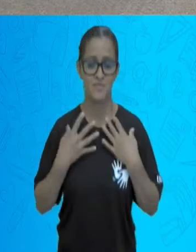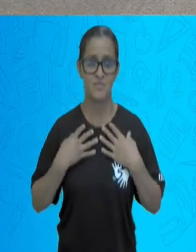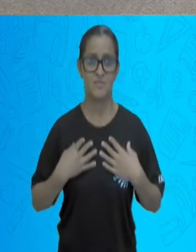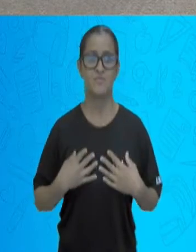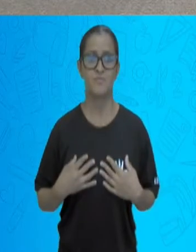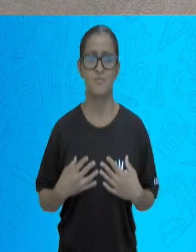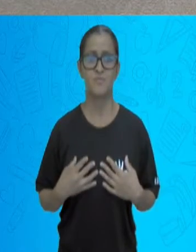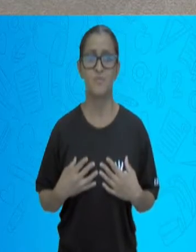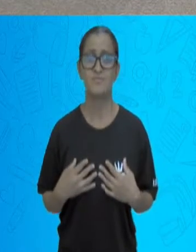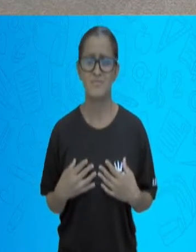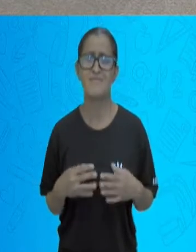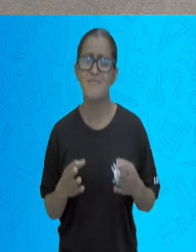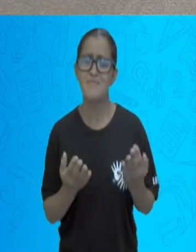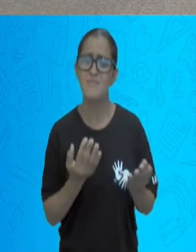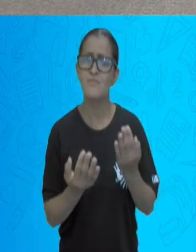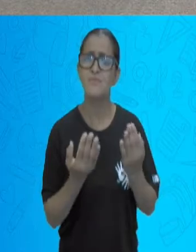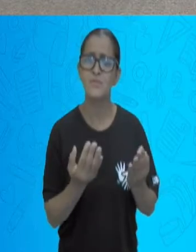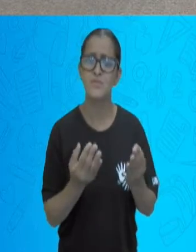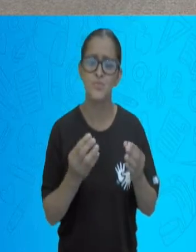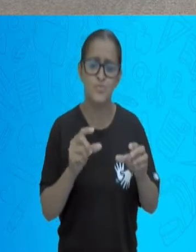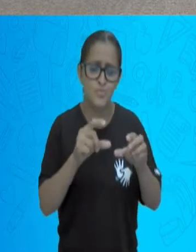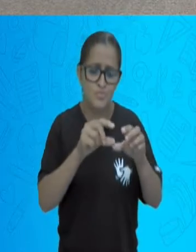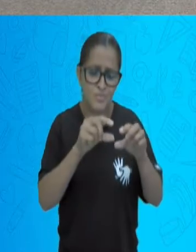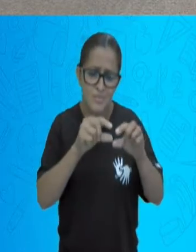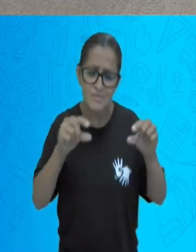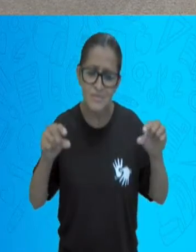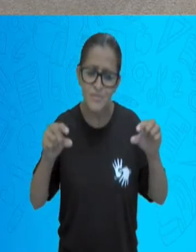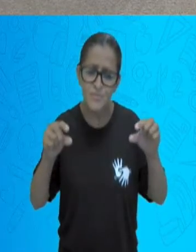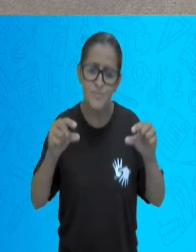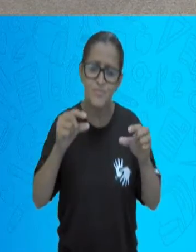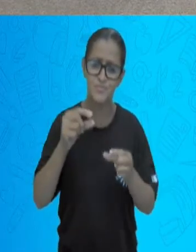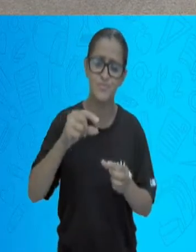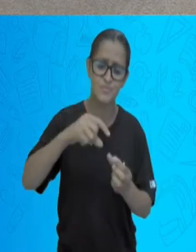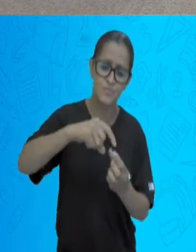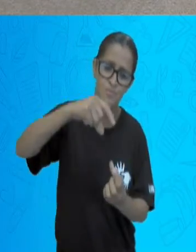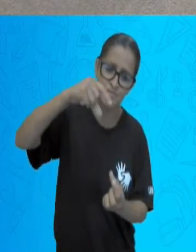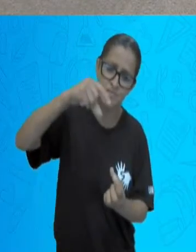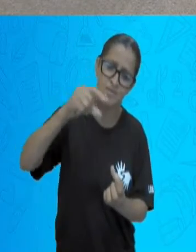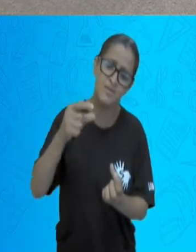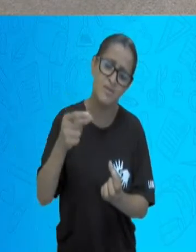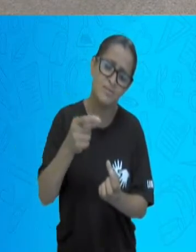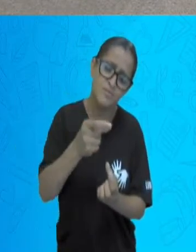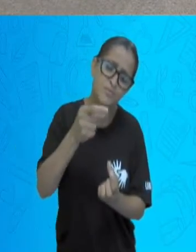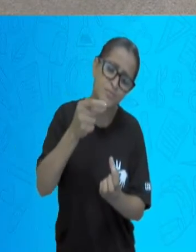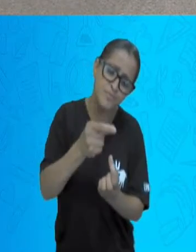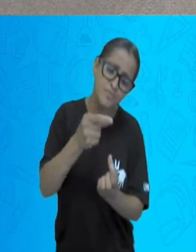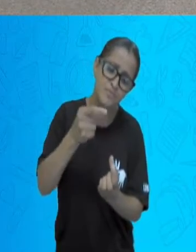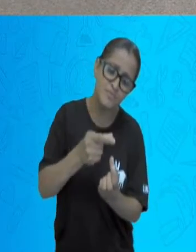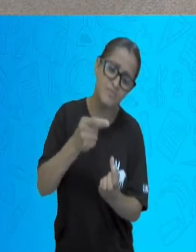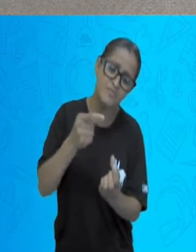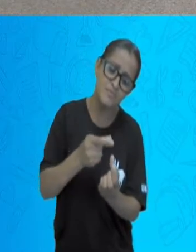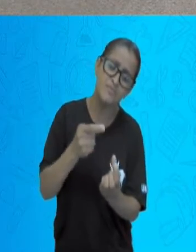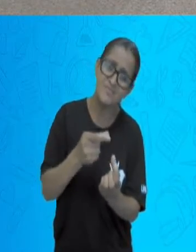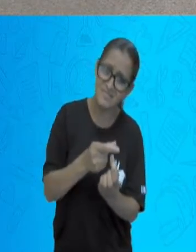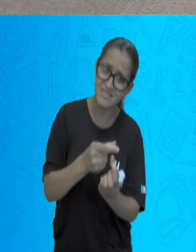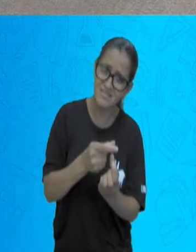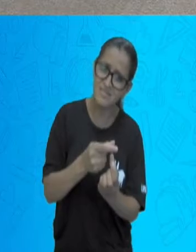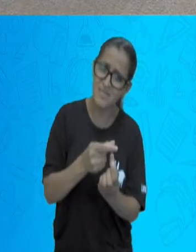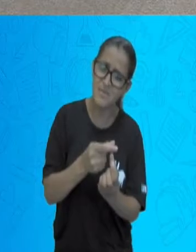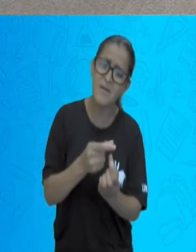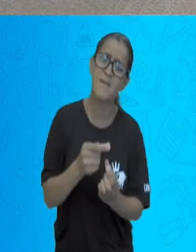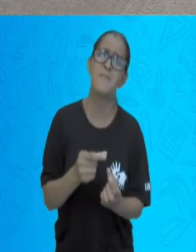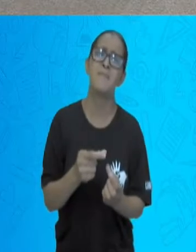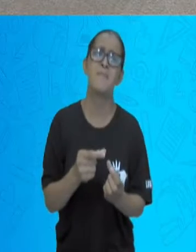ele é sanfonadinho. A nossa traqueia, ela se parece um pouquinho com aquilo ali. Ela consegue ter